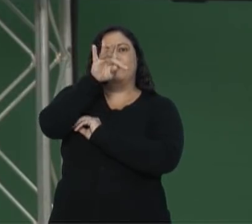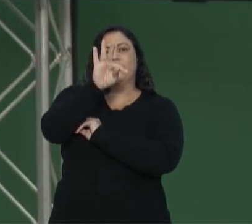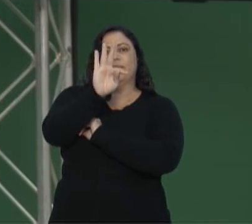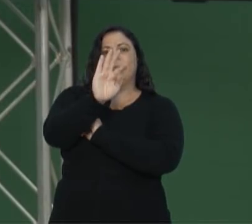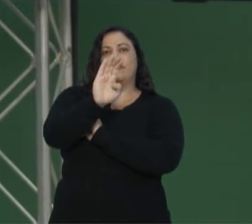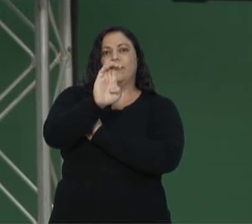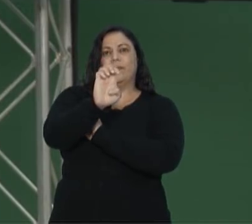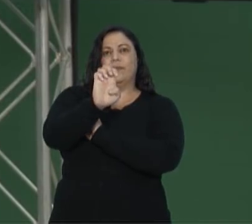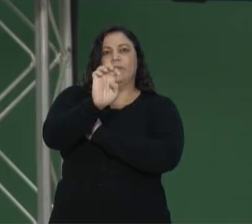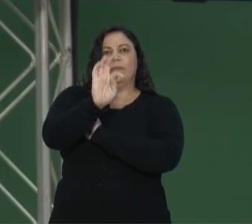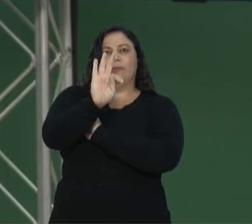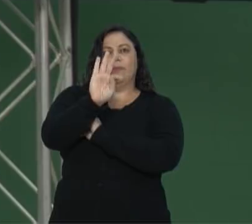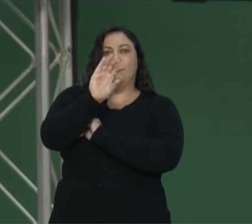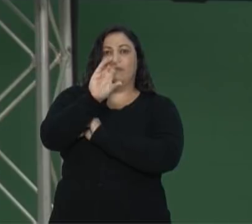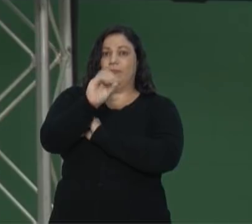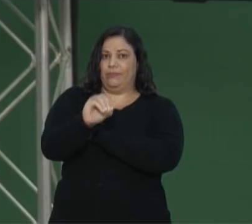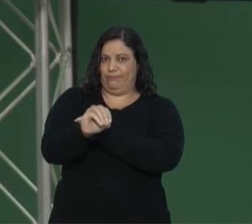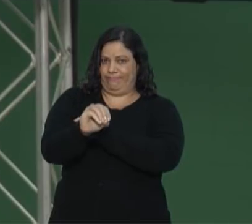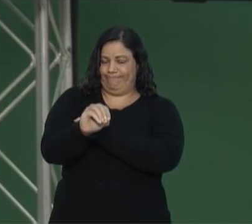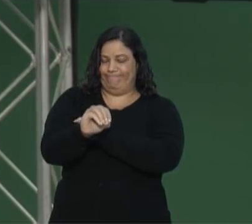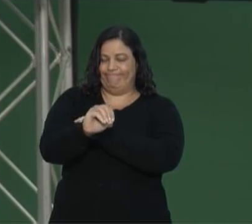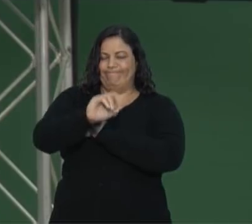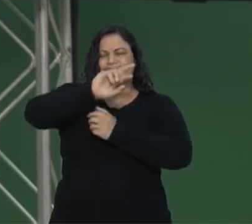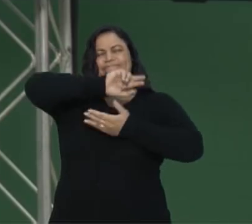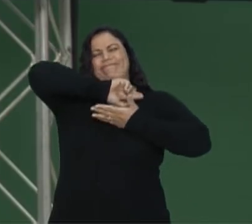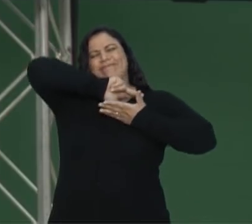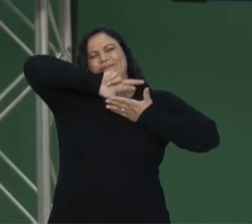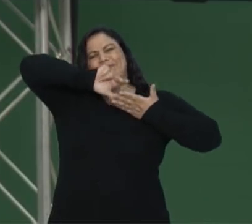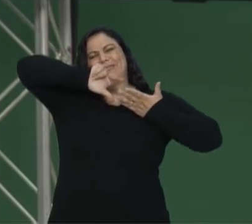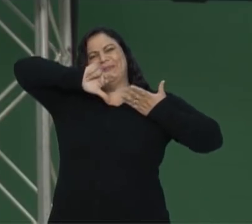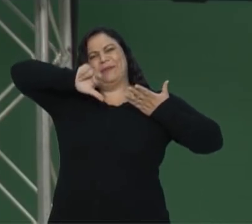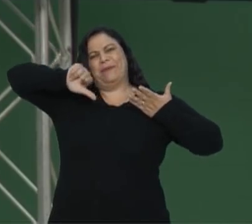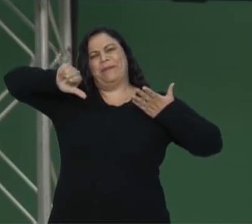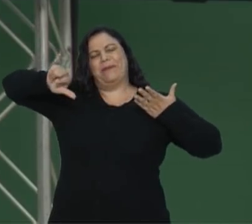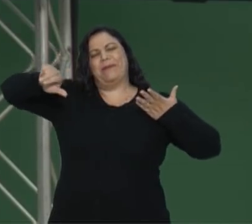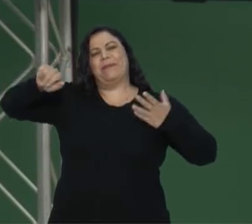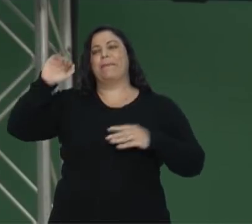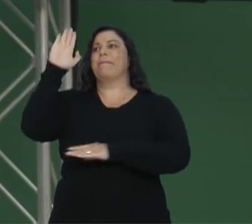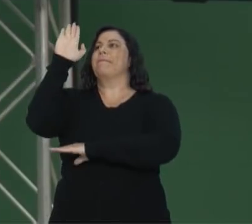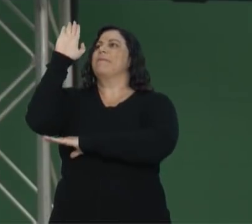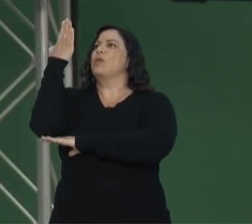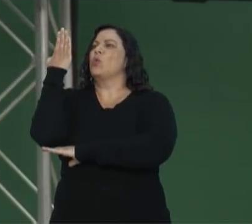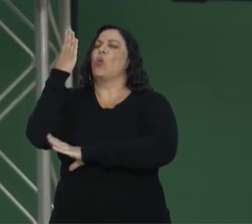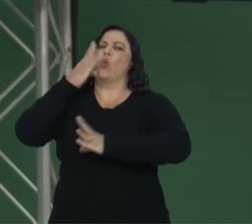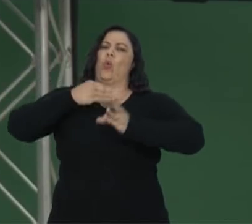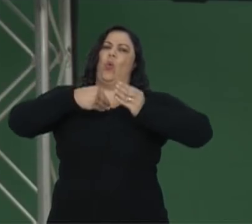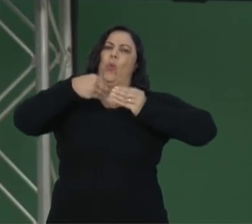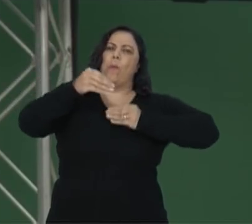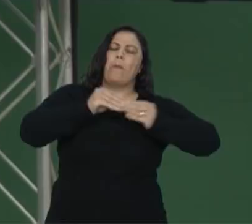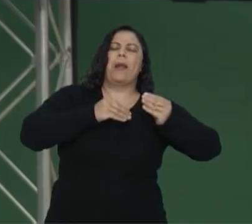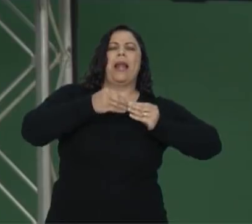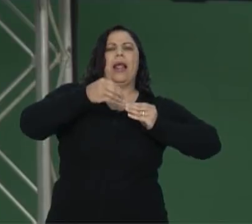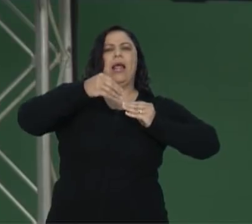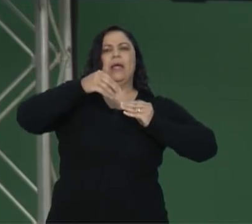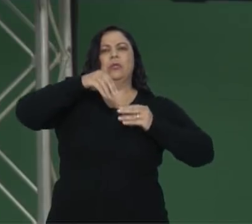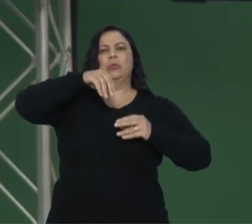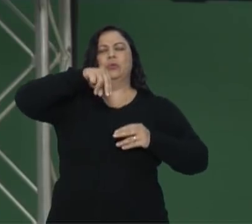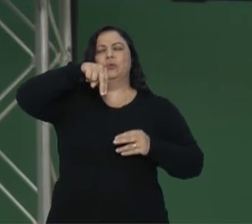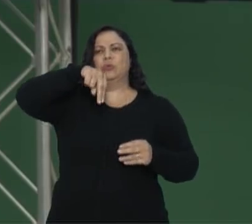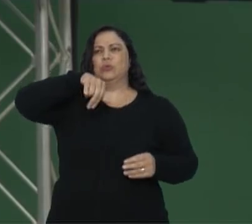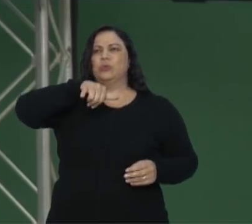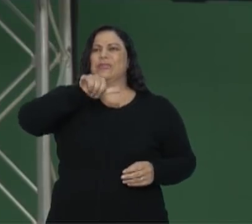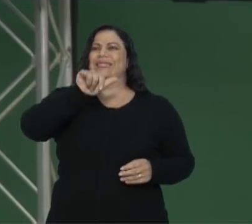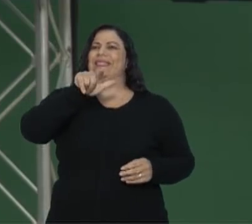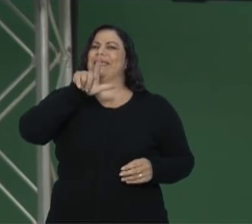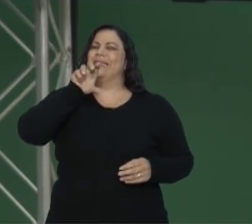O tronco, o plástico, o nylon, o vidro, tanto quanto imagens, quanto nos